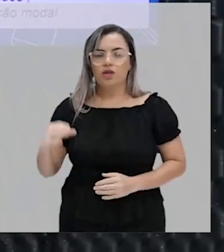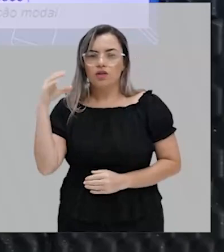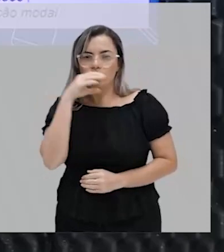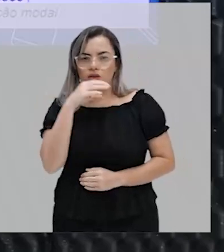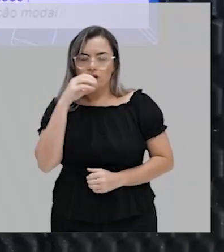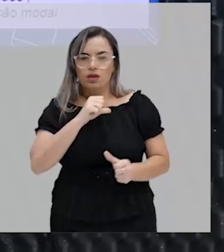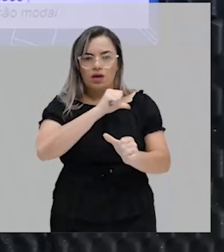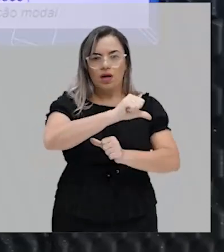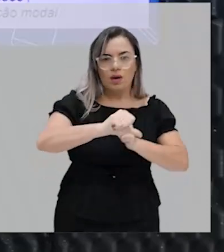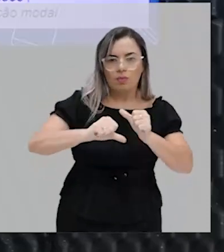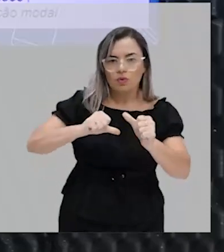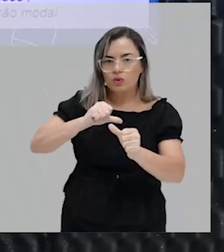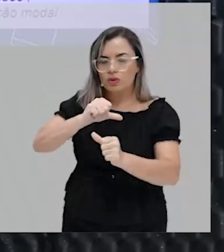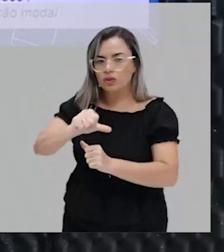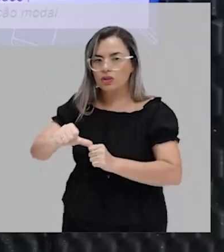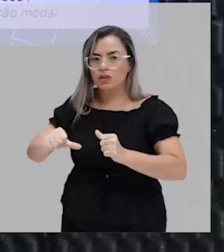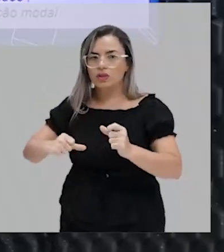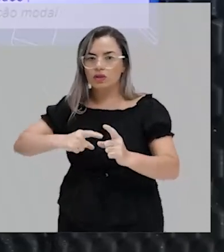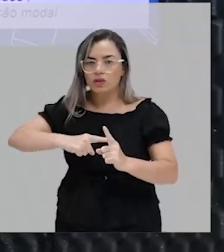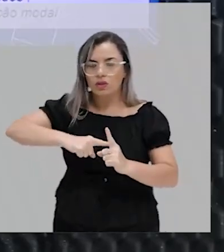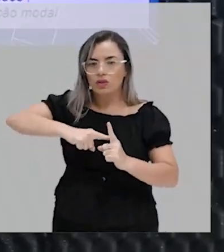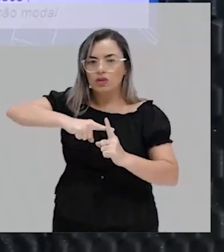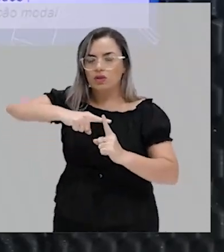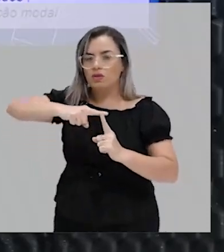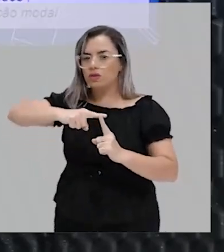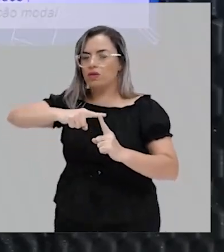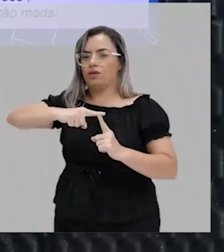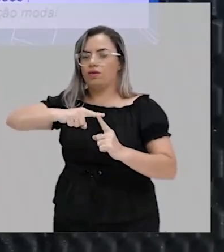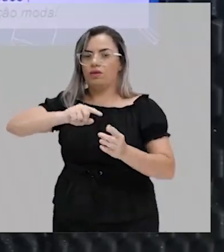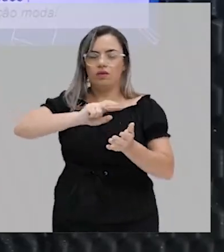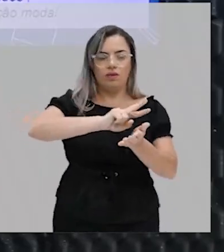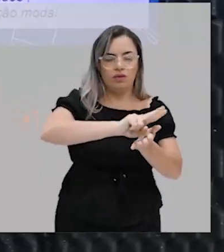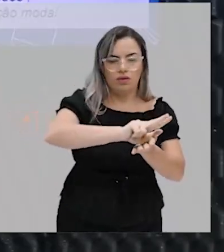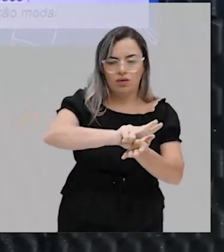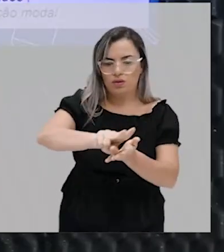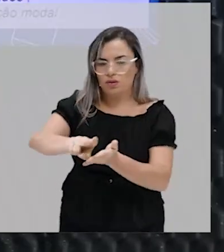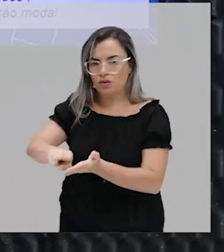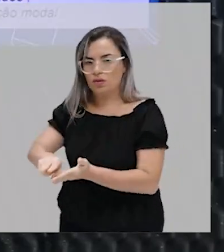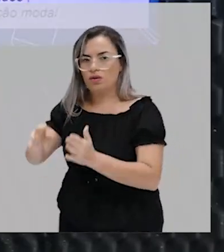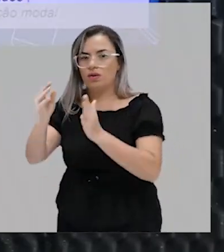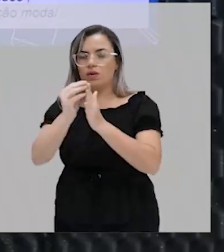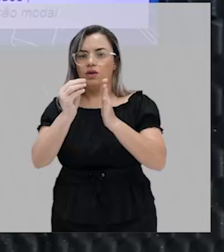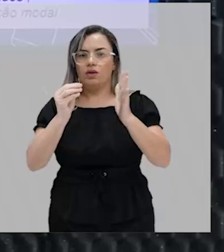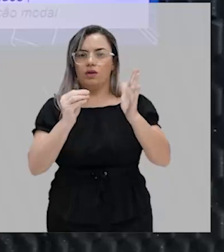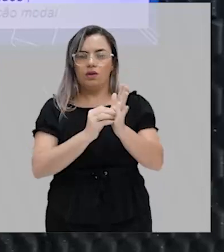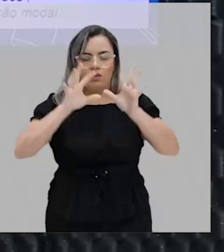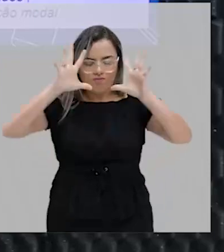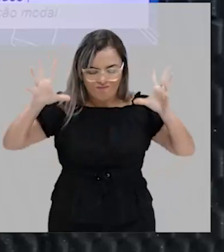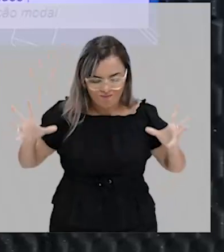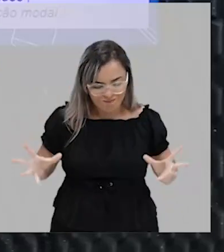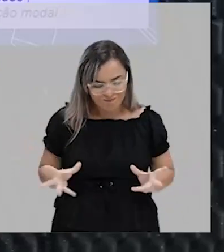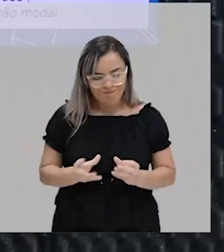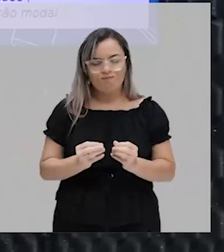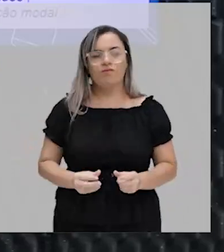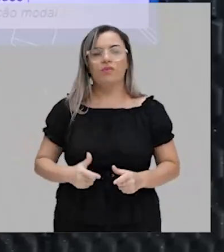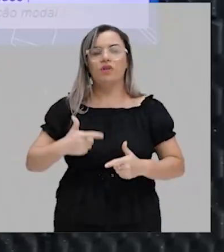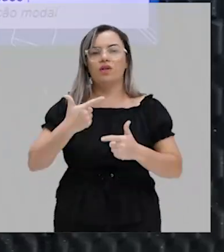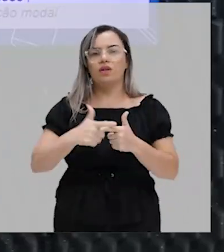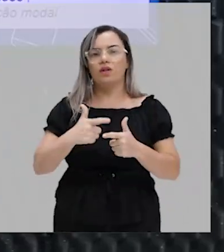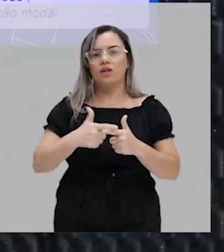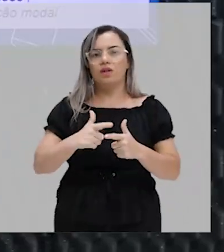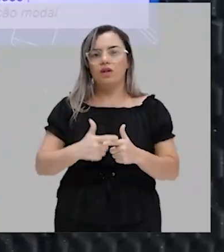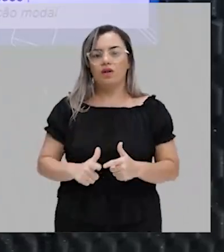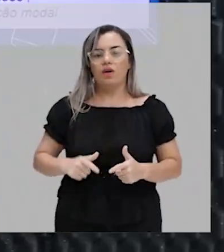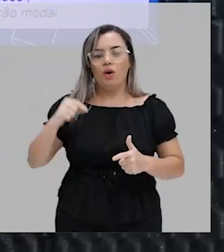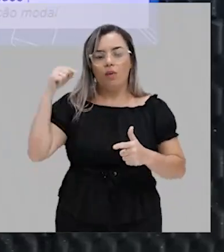inversão térmica, tá bom? Como o smog, que vão aí, né, concluir essa problemática sobre os problemas